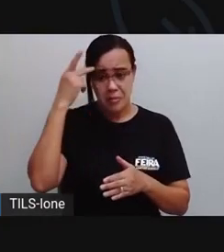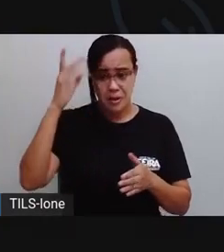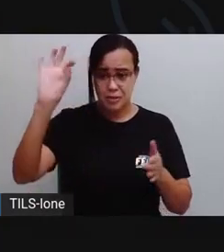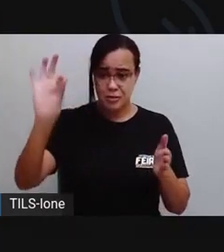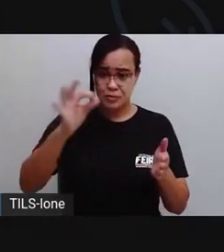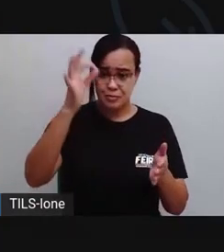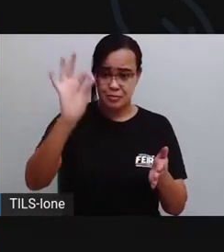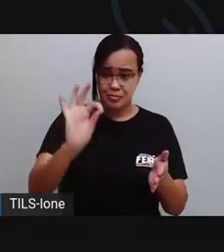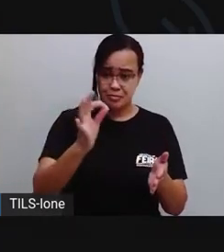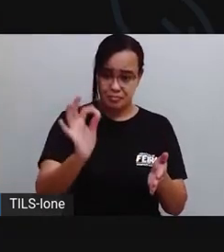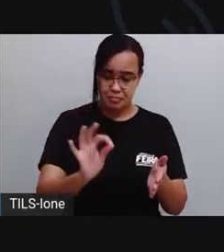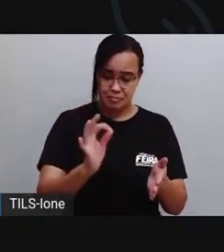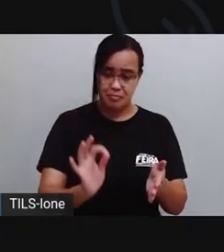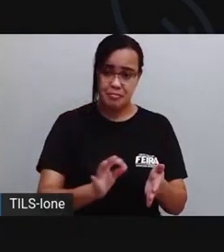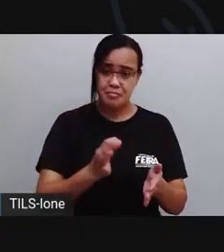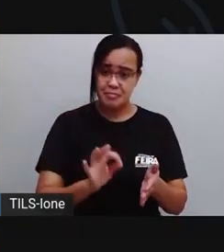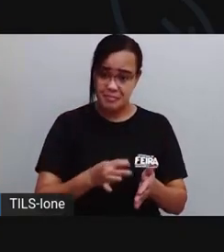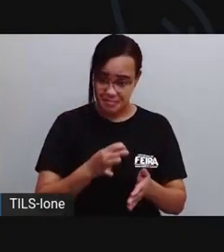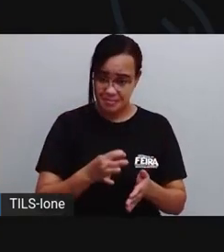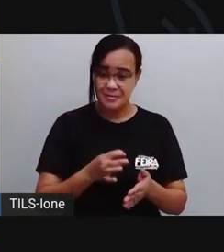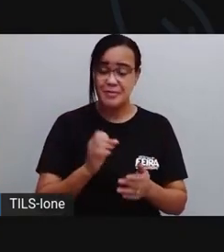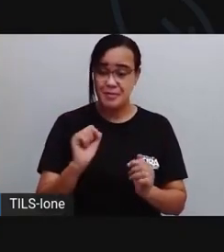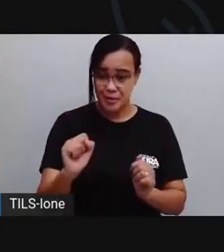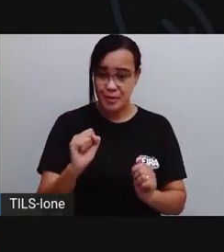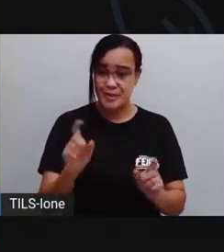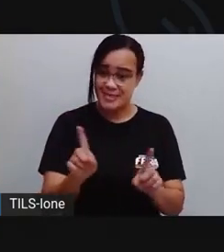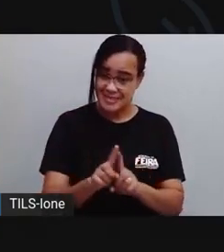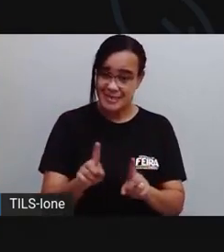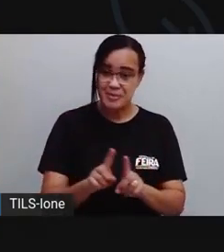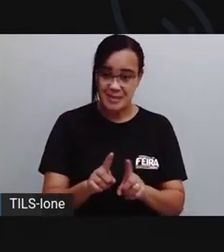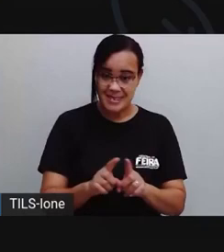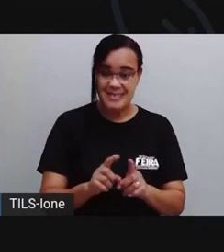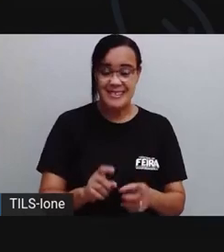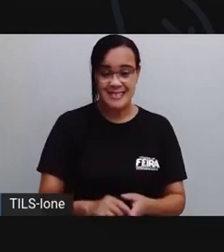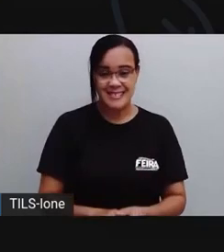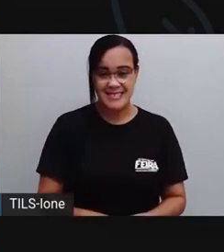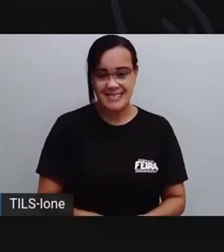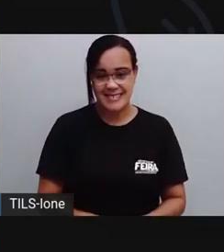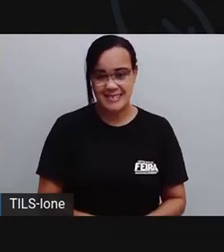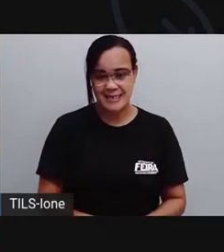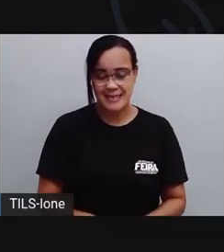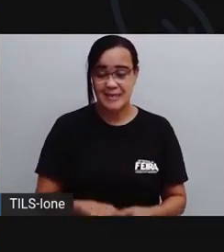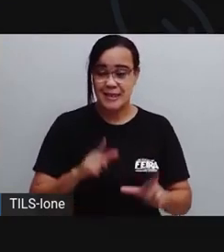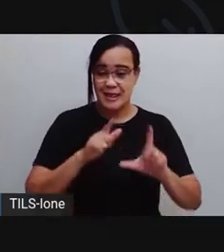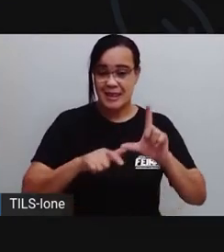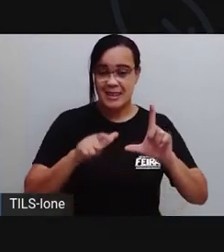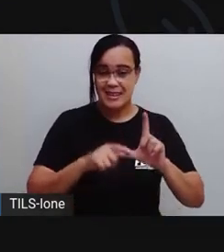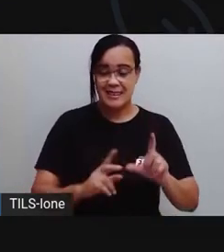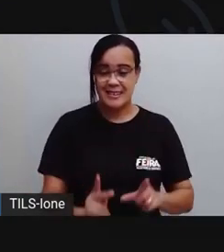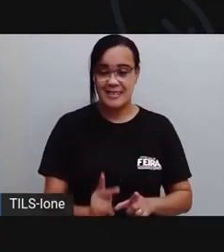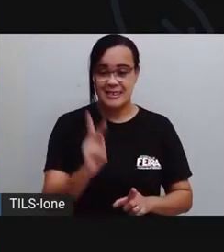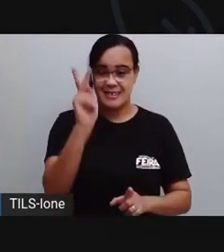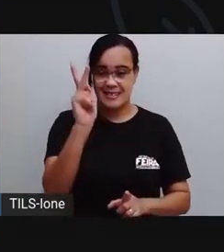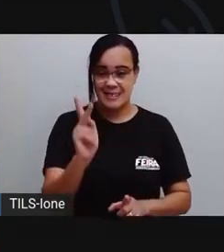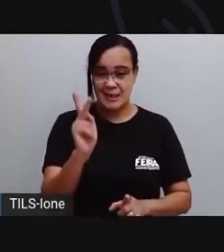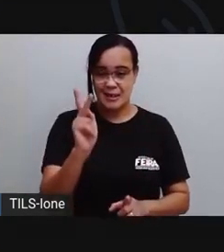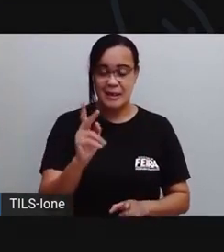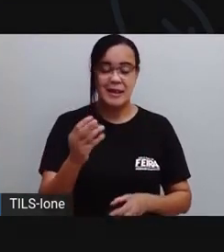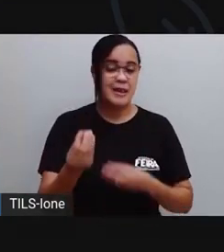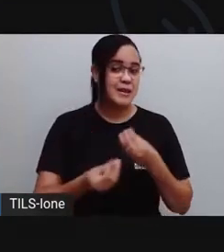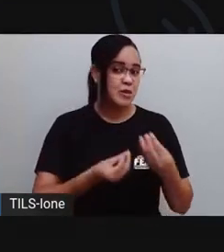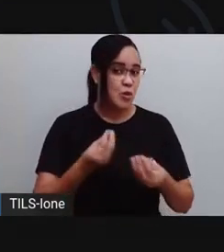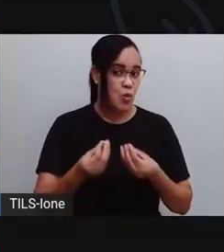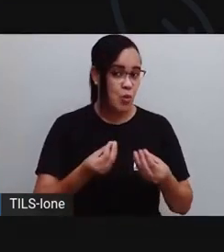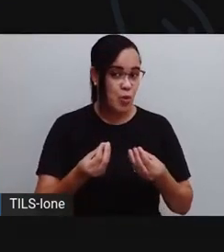de cruz, tá bom? Então aqui a gente faz como se fosse a letra K, tá vendo? Depois que você faz a letra K, você